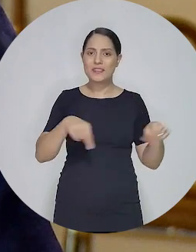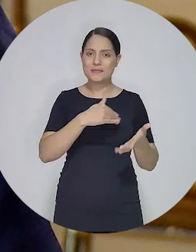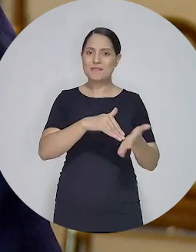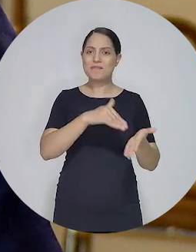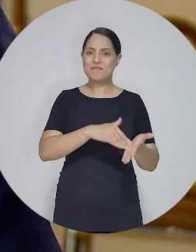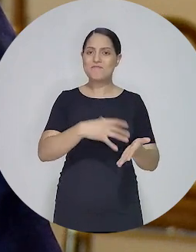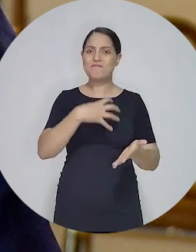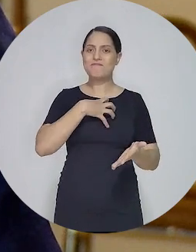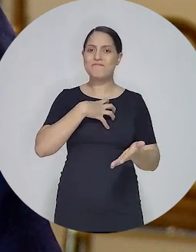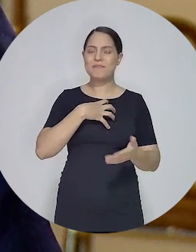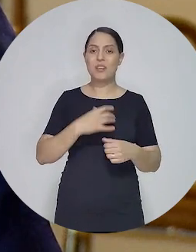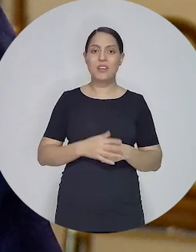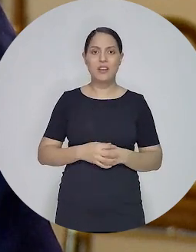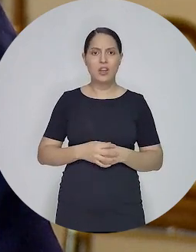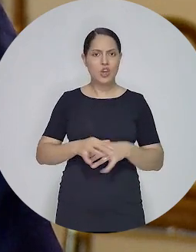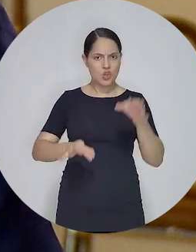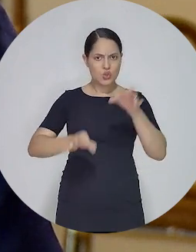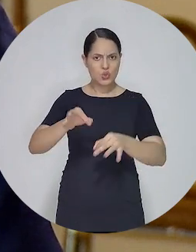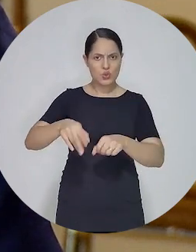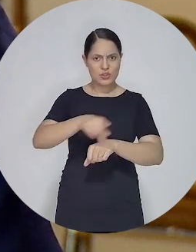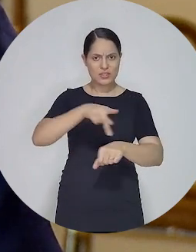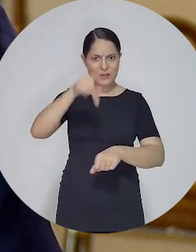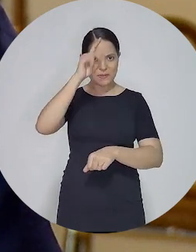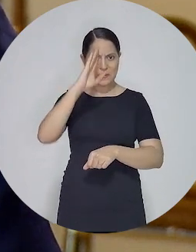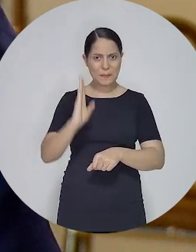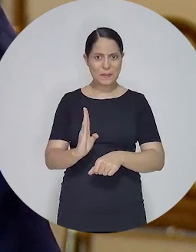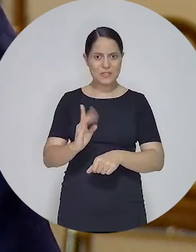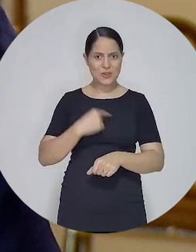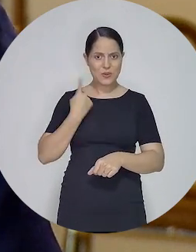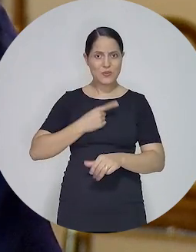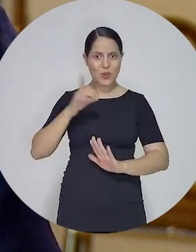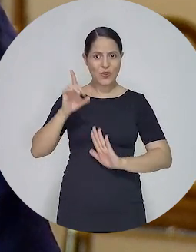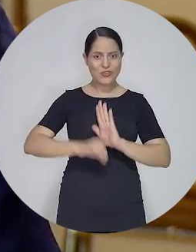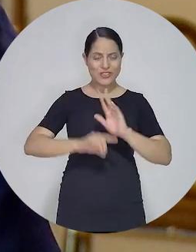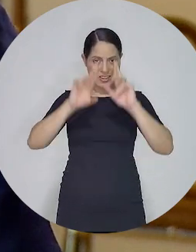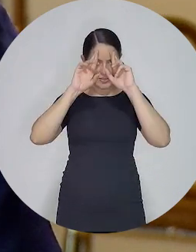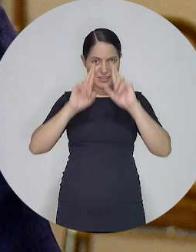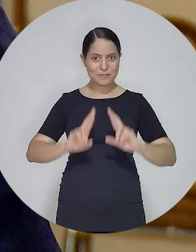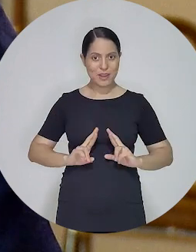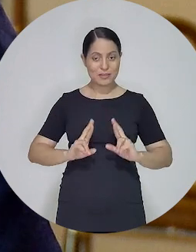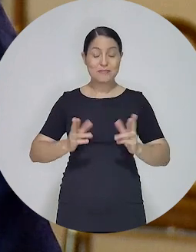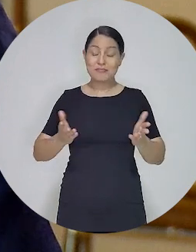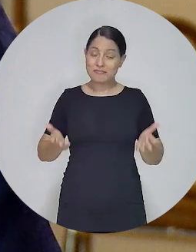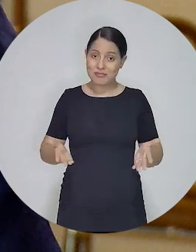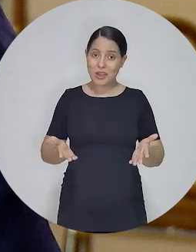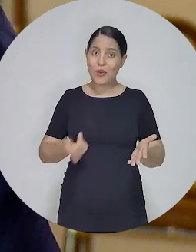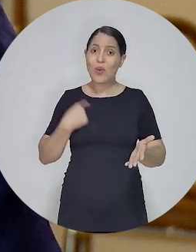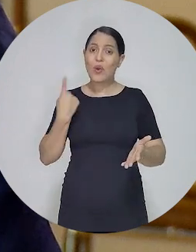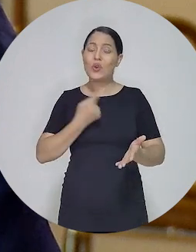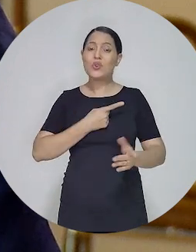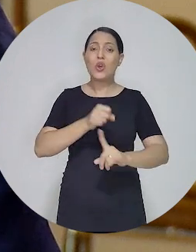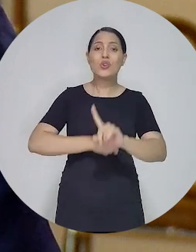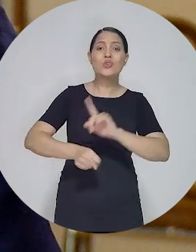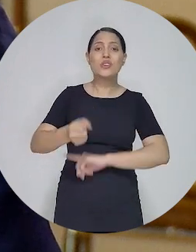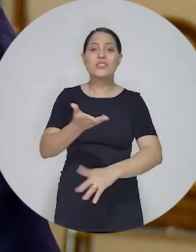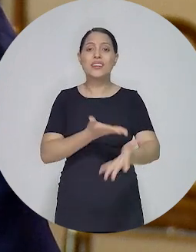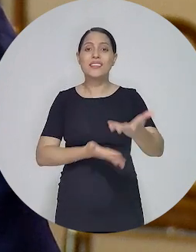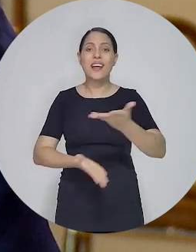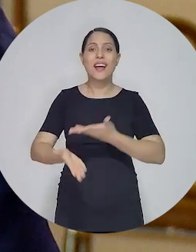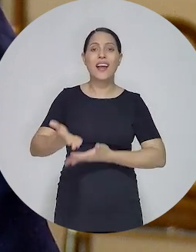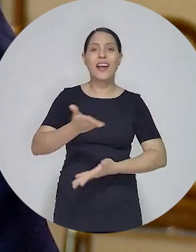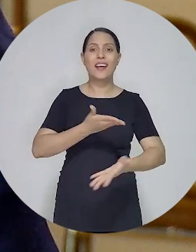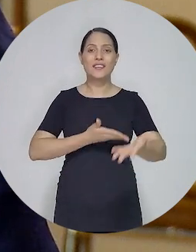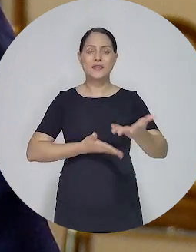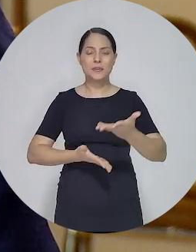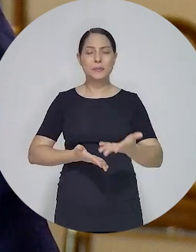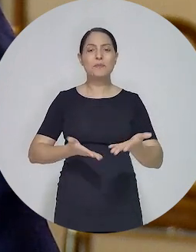perante a justiça brasileira e ter nossos direitos respeitados com a consequência da valorização